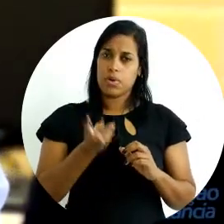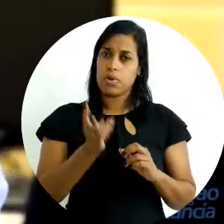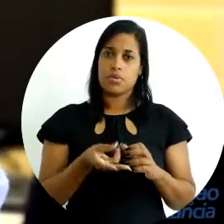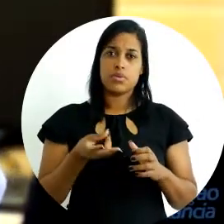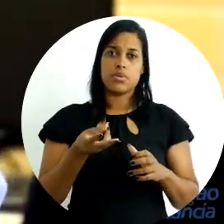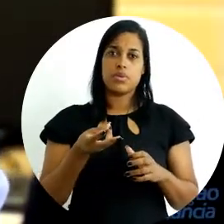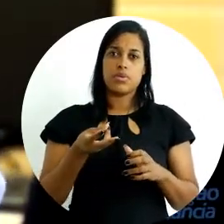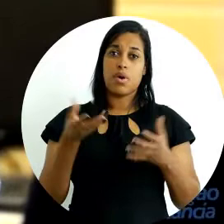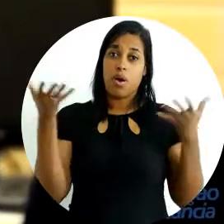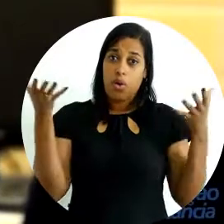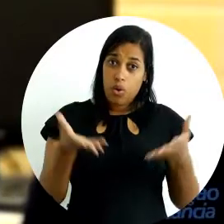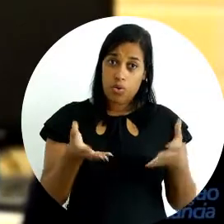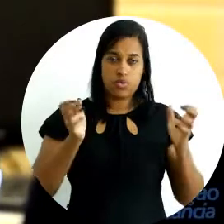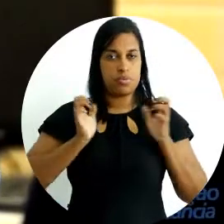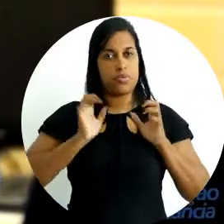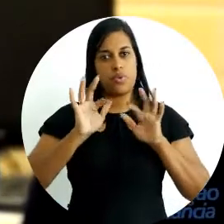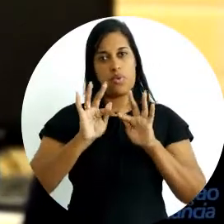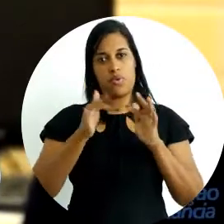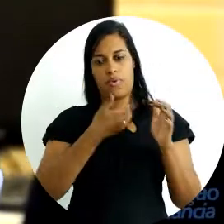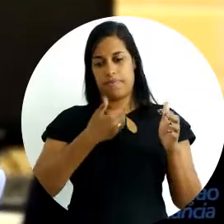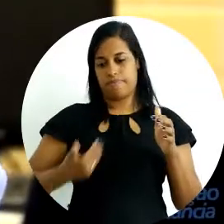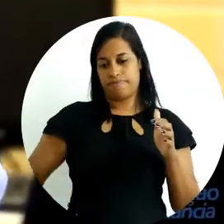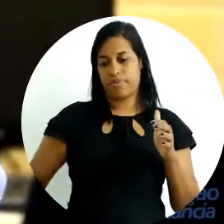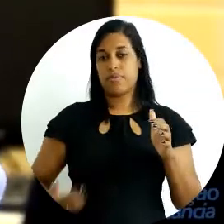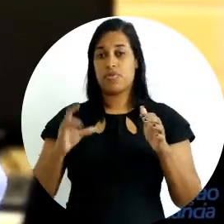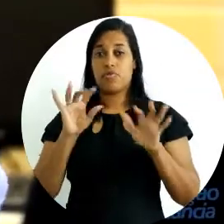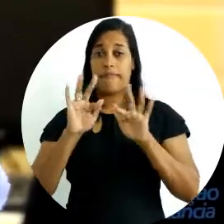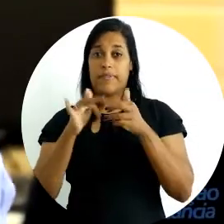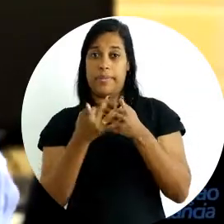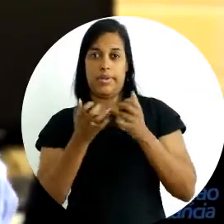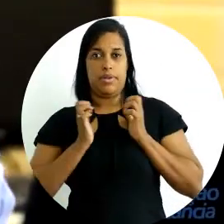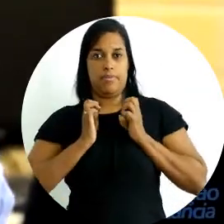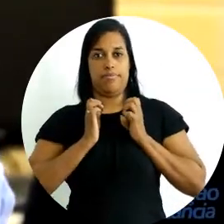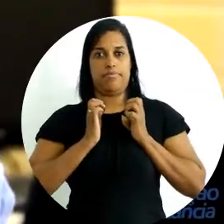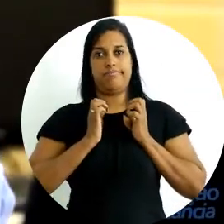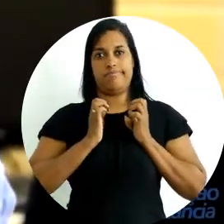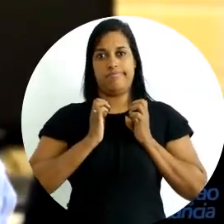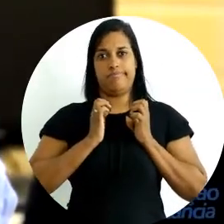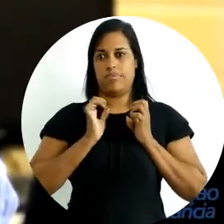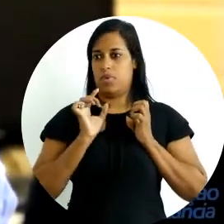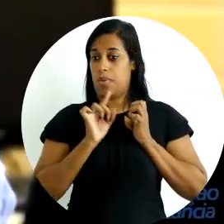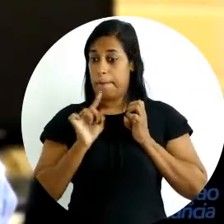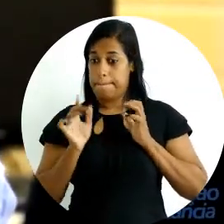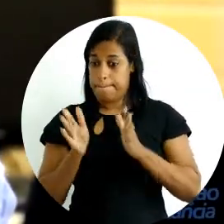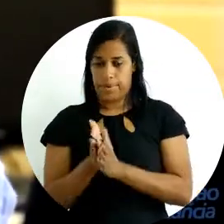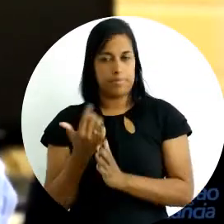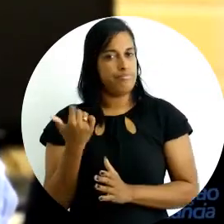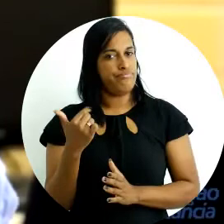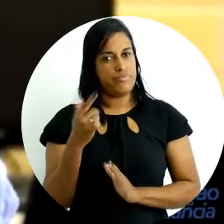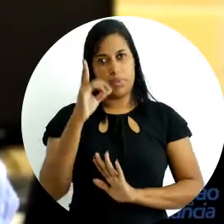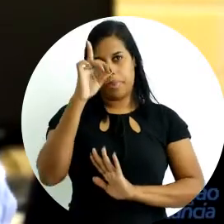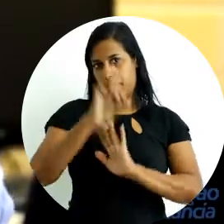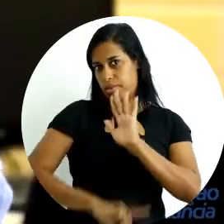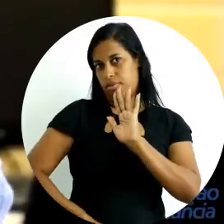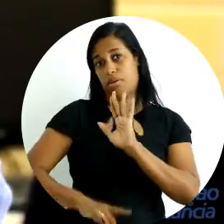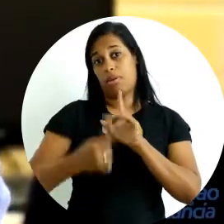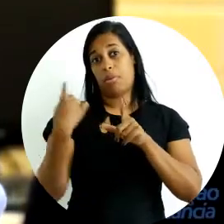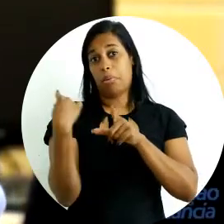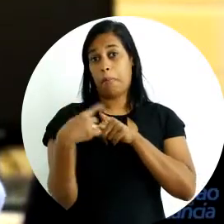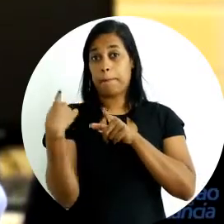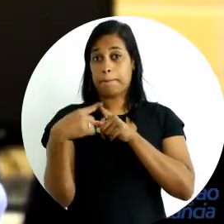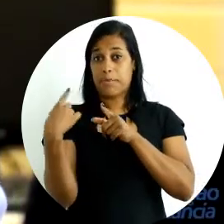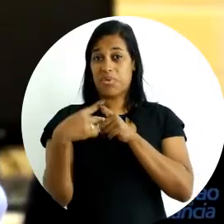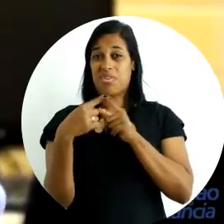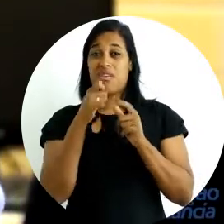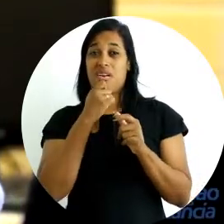continua sendo voltada para as elites coloniais. Elas não estavam destinadas à camada pobre da população, pois essa